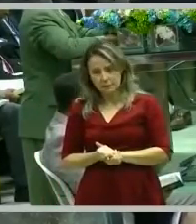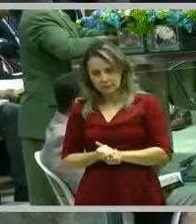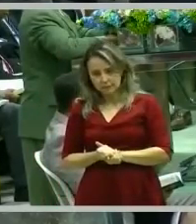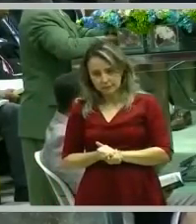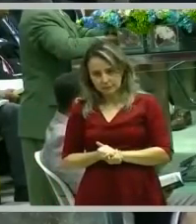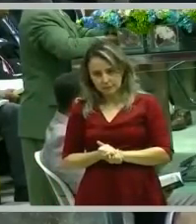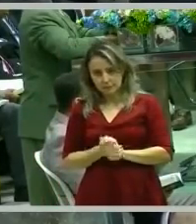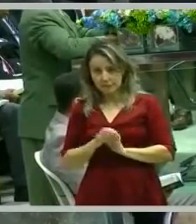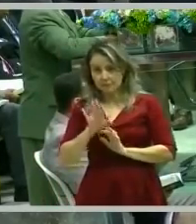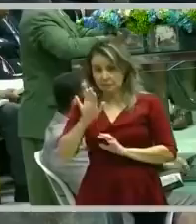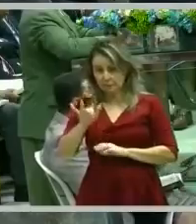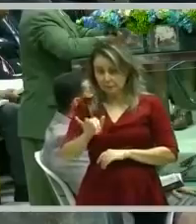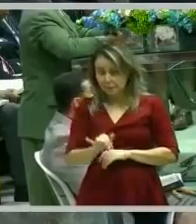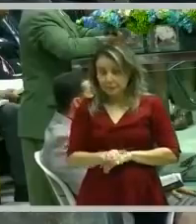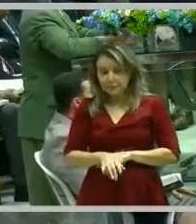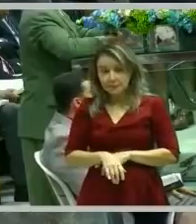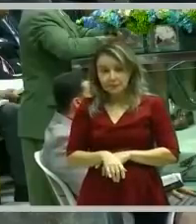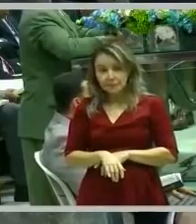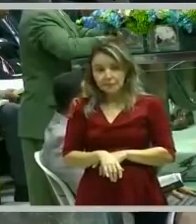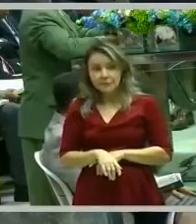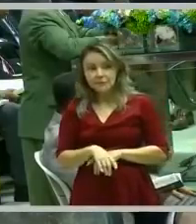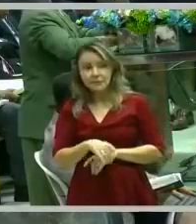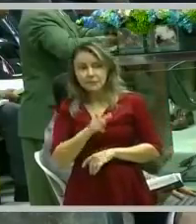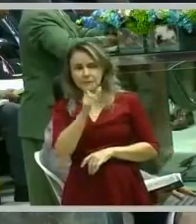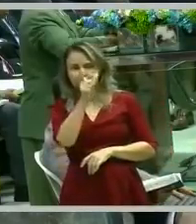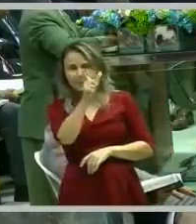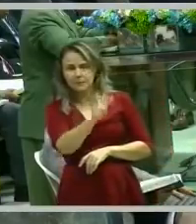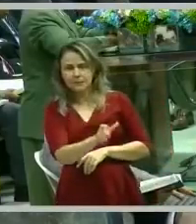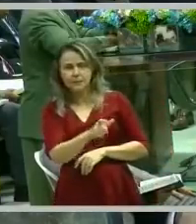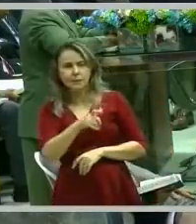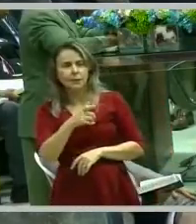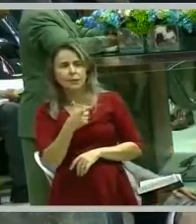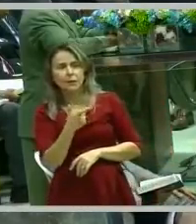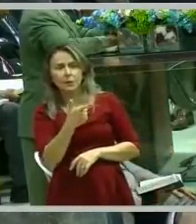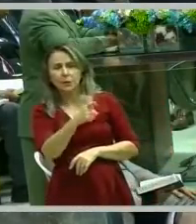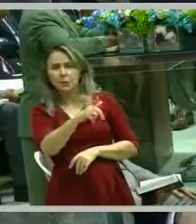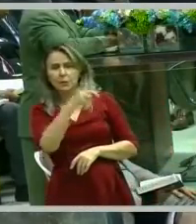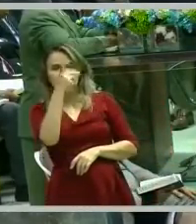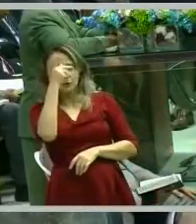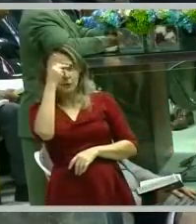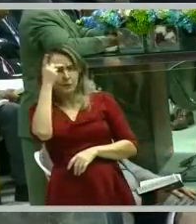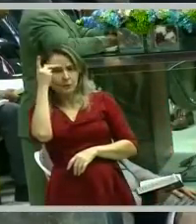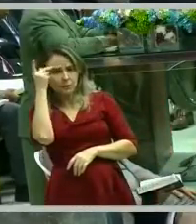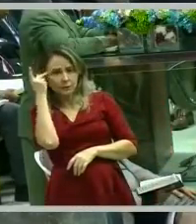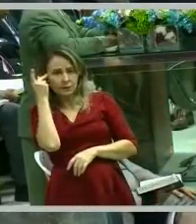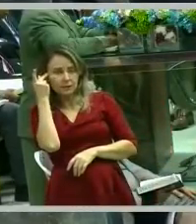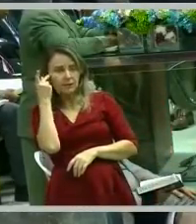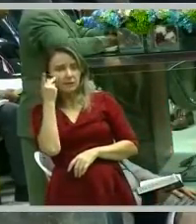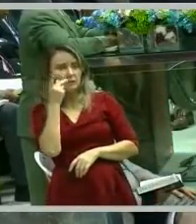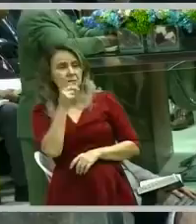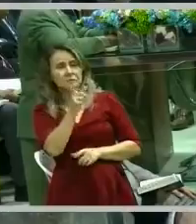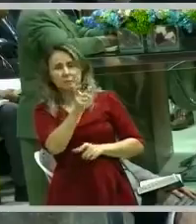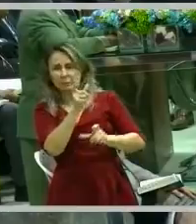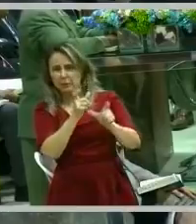um picolé de maçã zombar de você, se preocupe não. Que daqui a pouco ele está derretido.